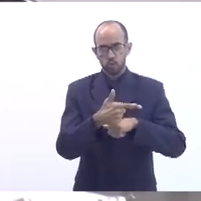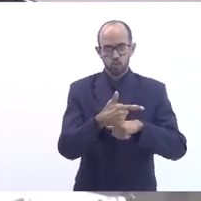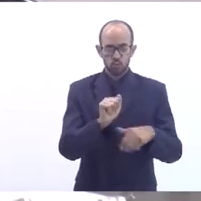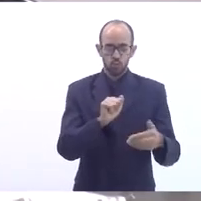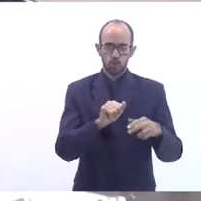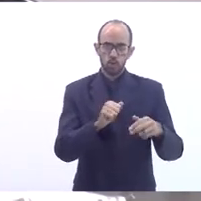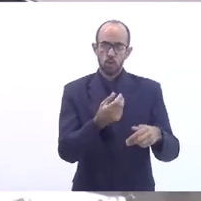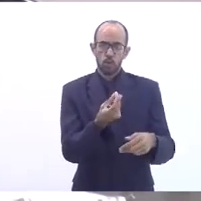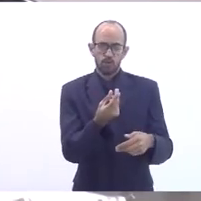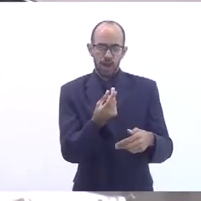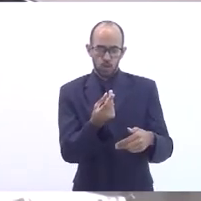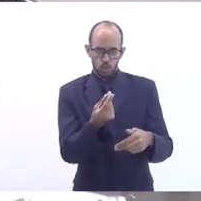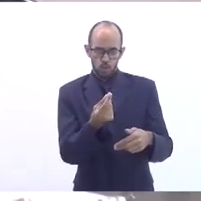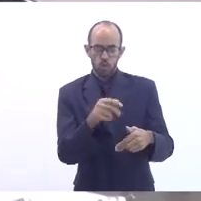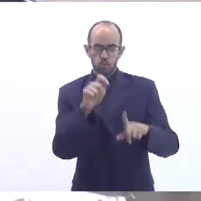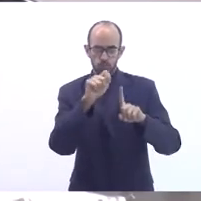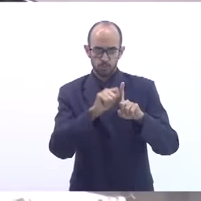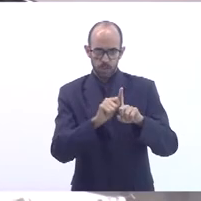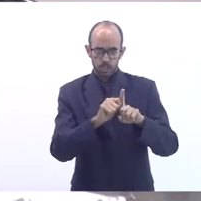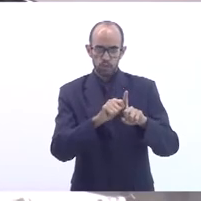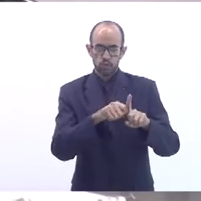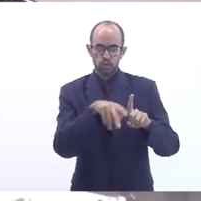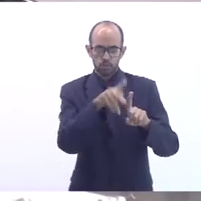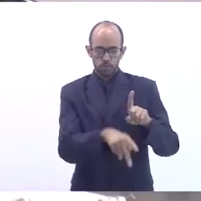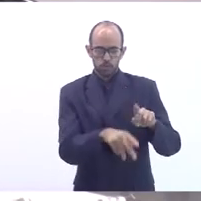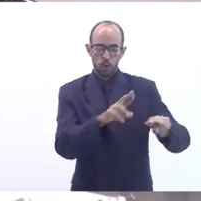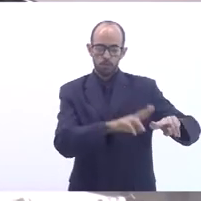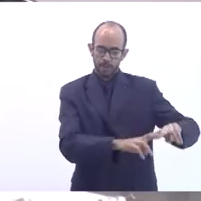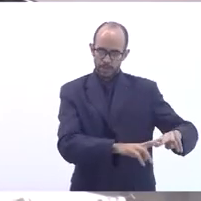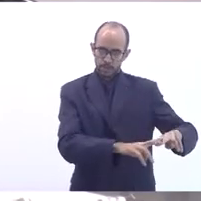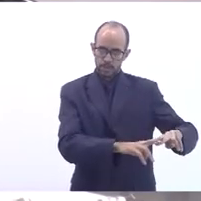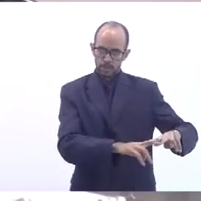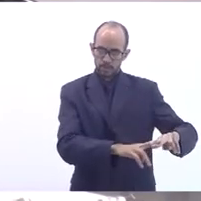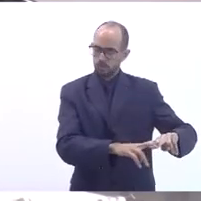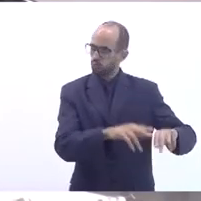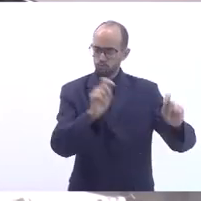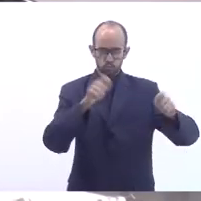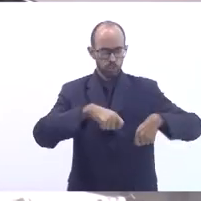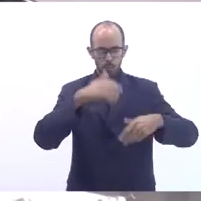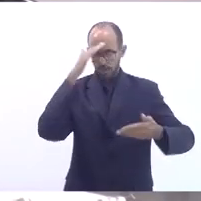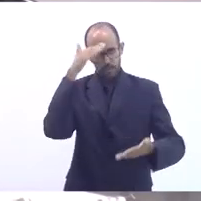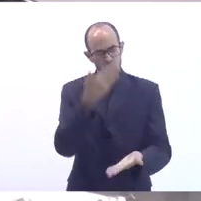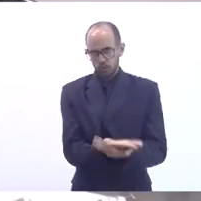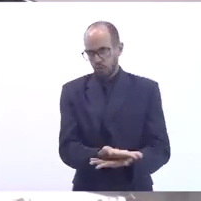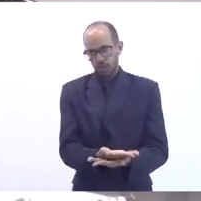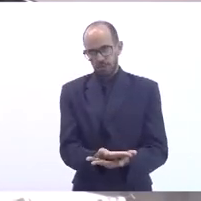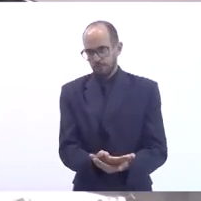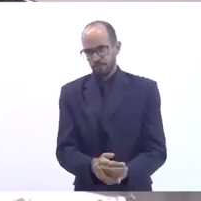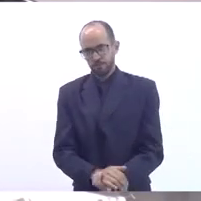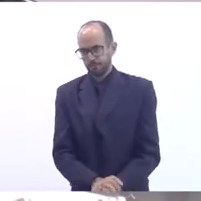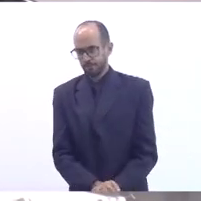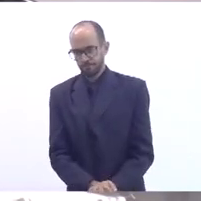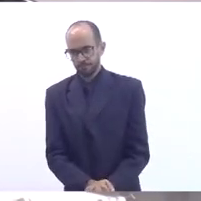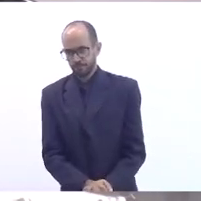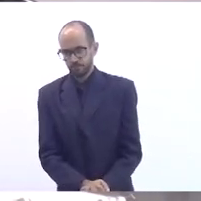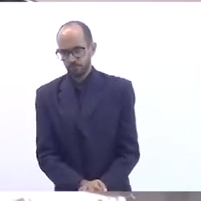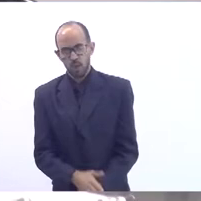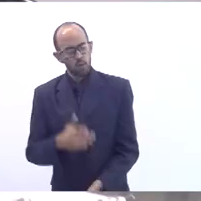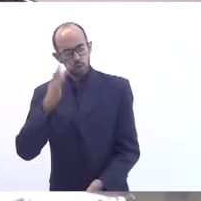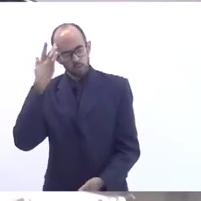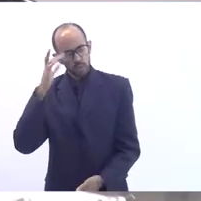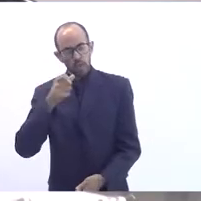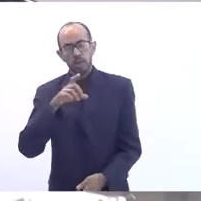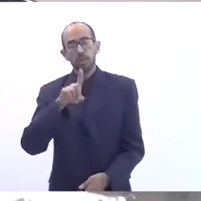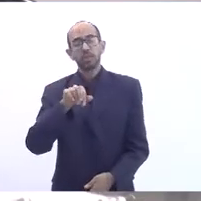o custo mensal de um de um prisioneiro inacreditável isso Aliás não sei se foi o Darcy